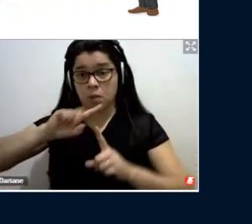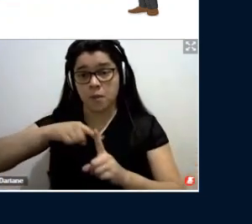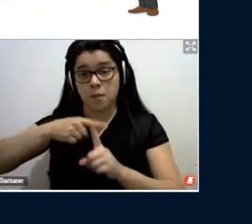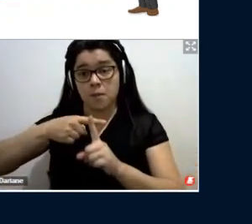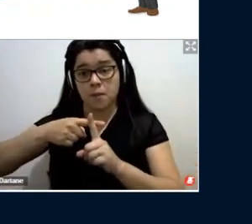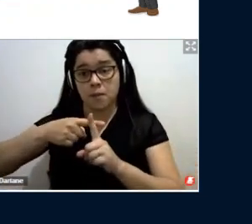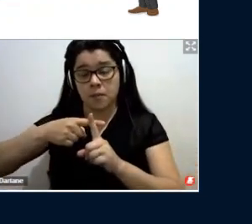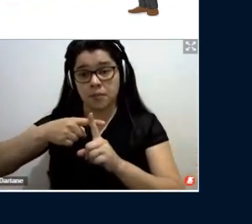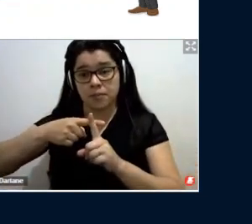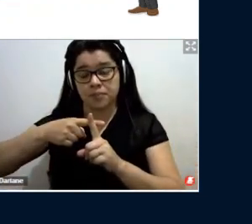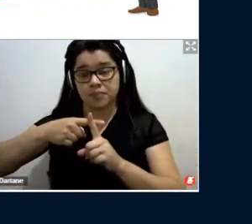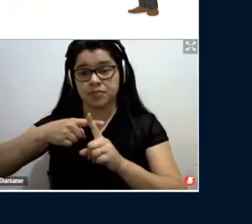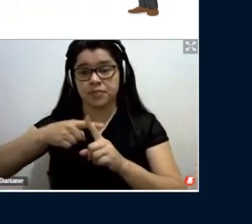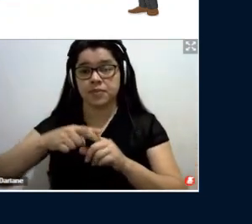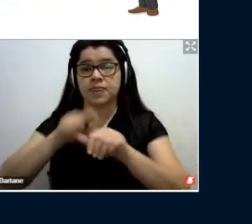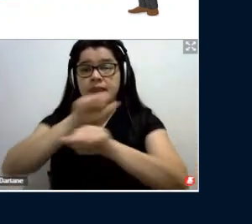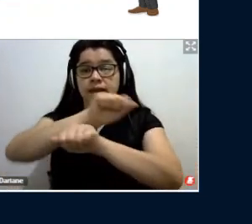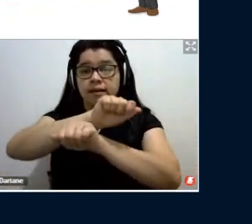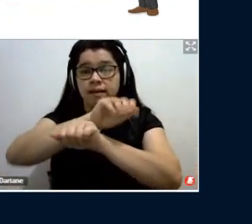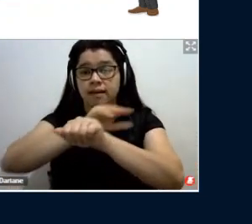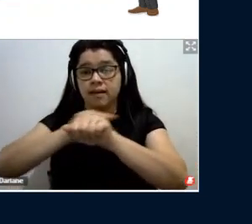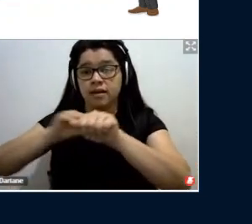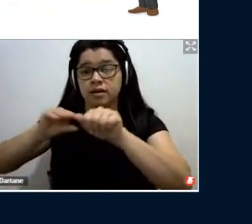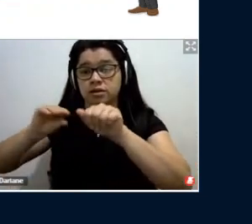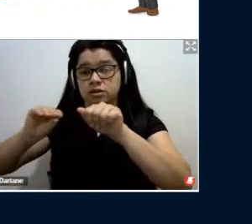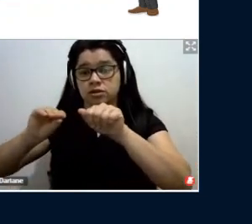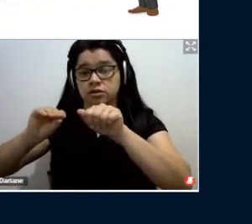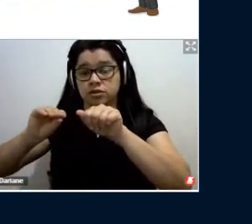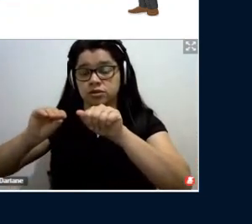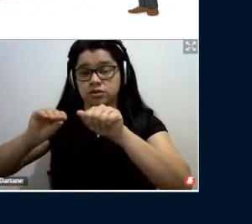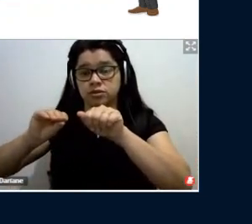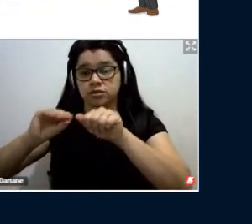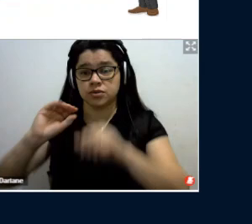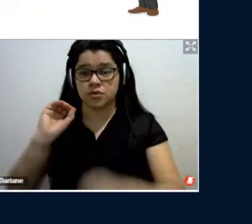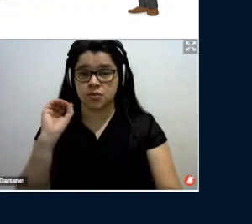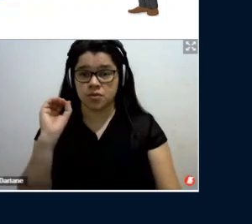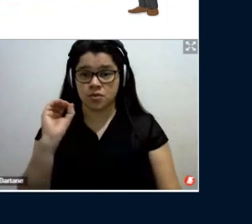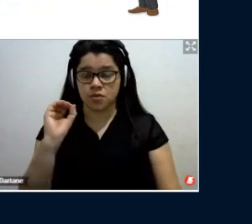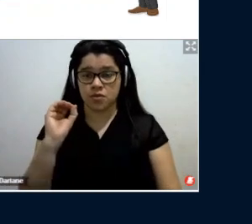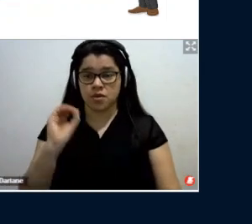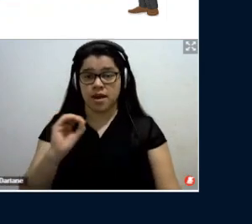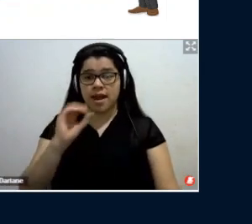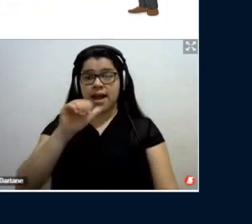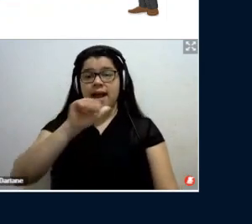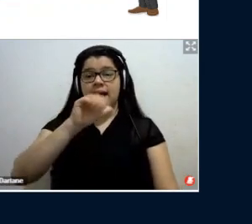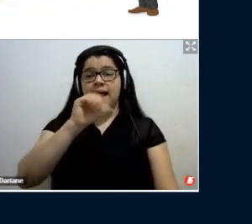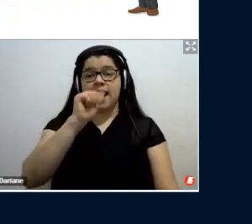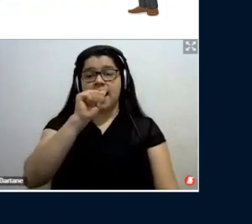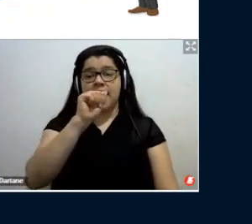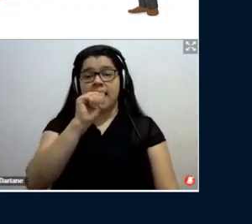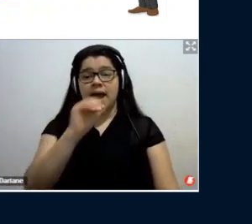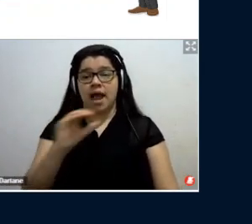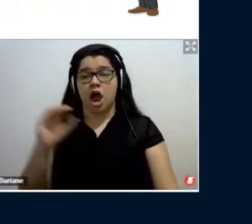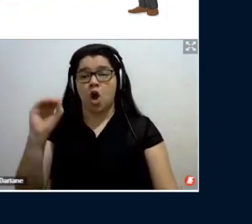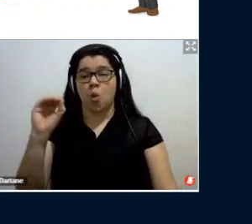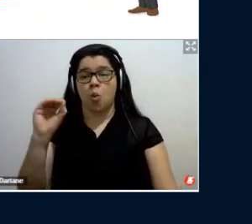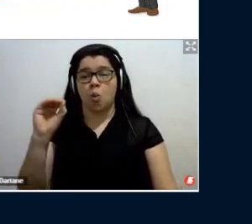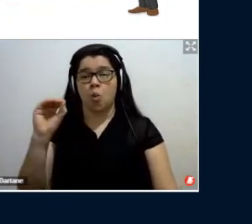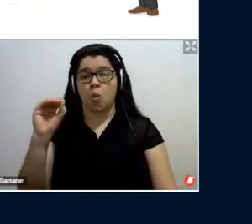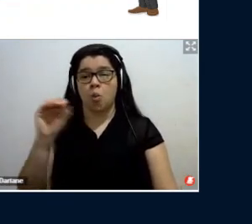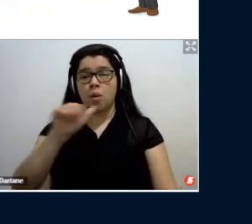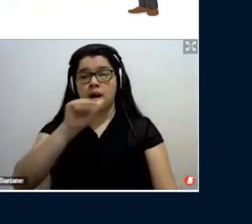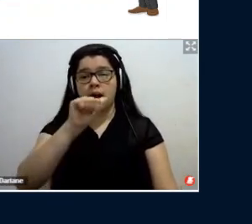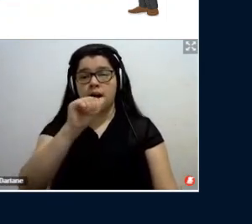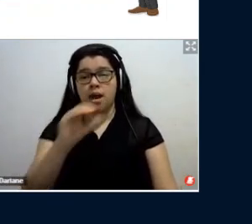é preposição e o artigo o. Então é ao amigo. Ao amigo.